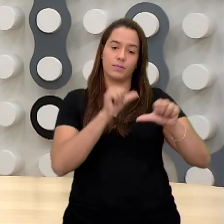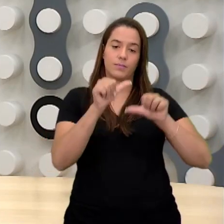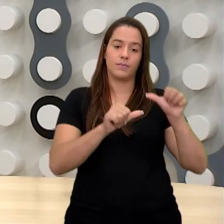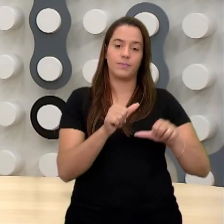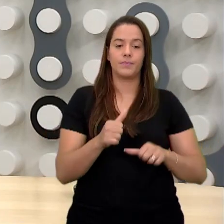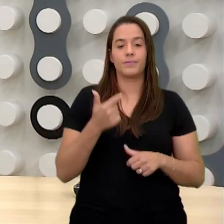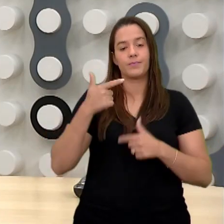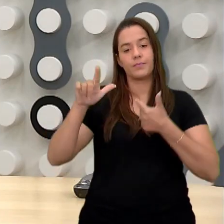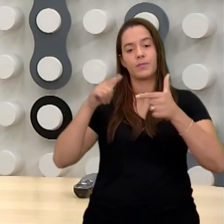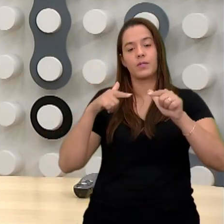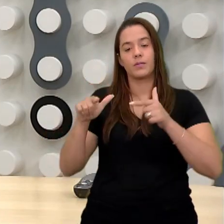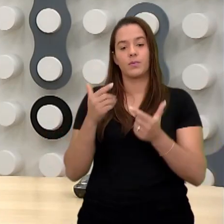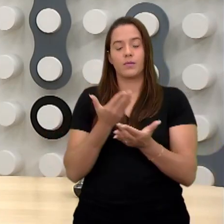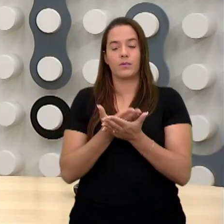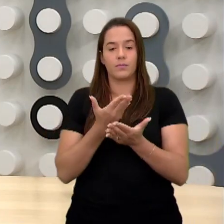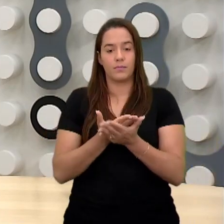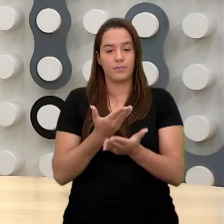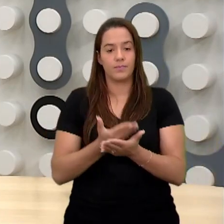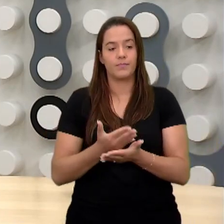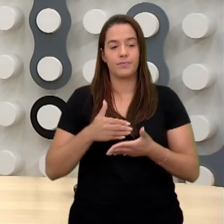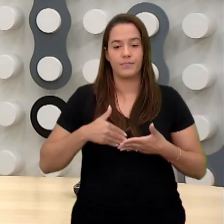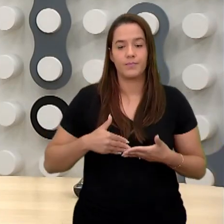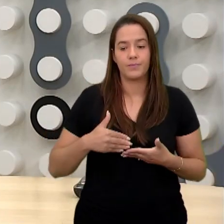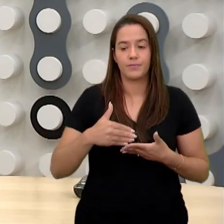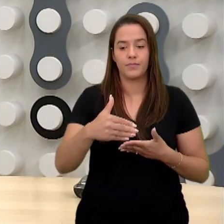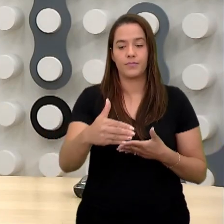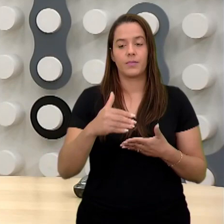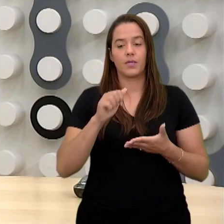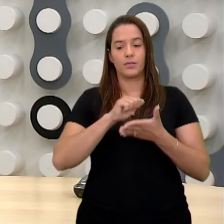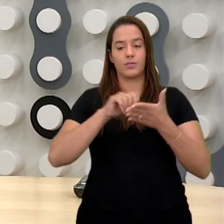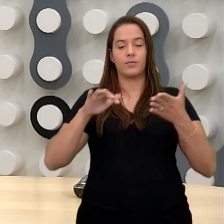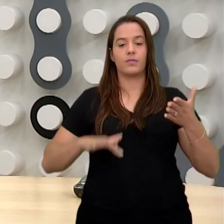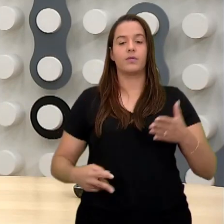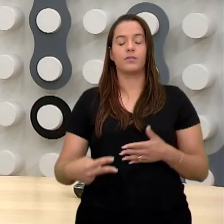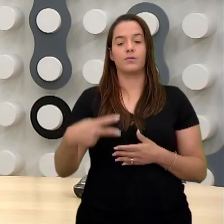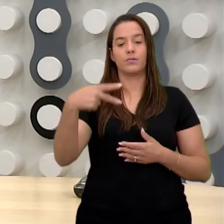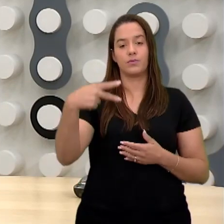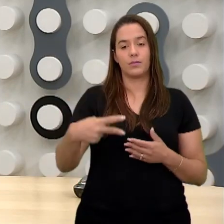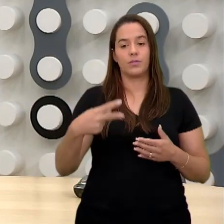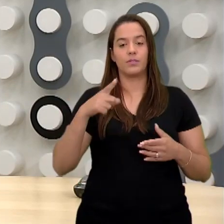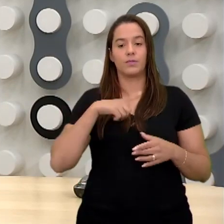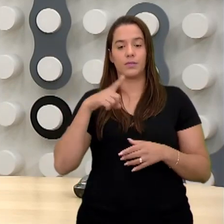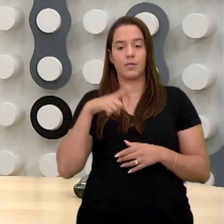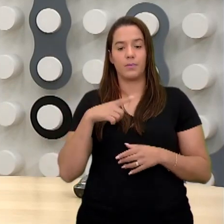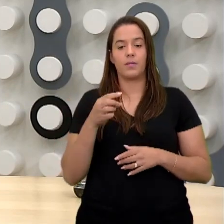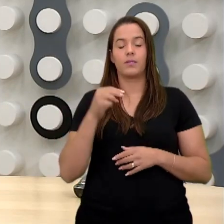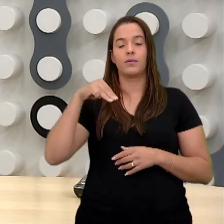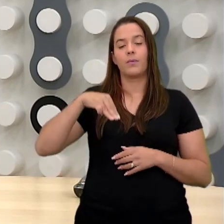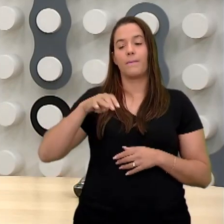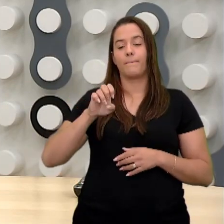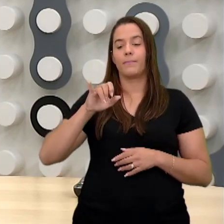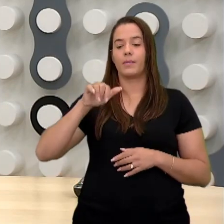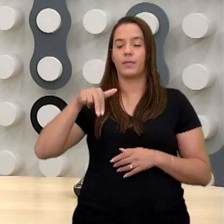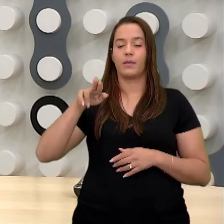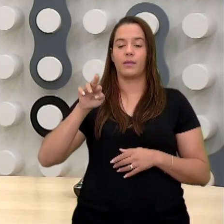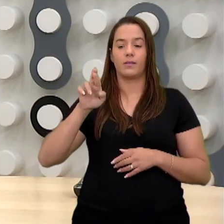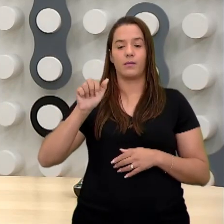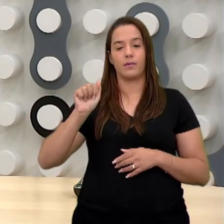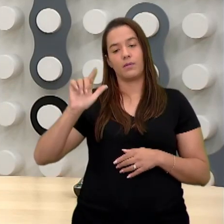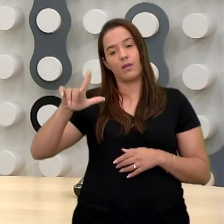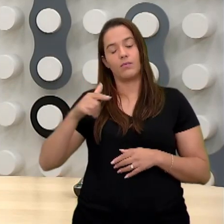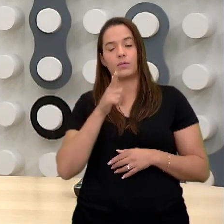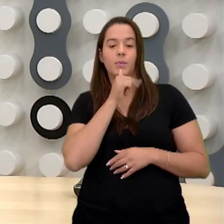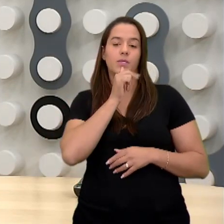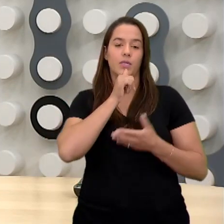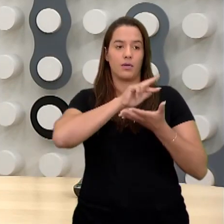Nas próximas aulas, né, a partir aí da atividade 2, nós já vamos entrar em recursos minerais. Então é interessante que tratar